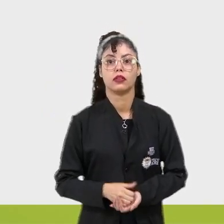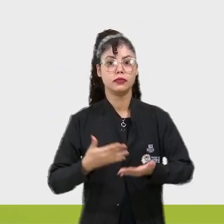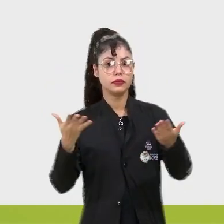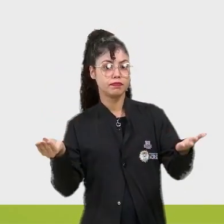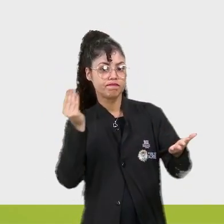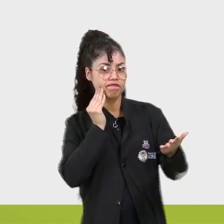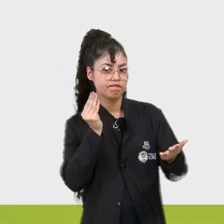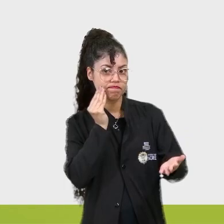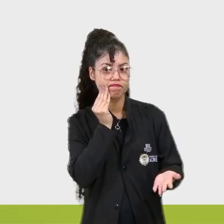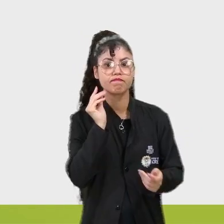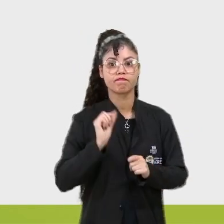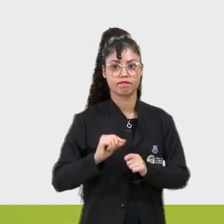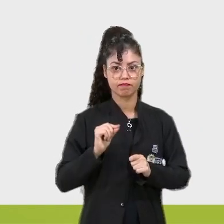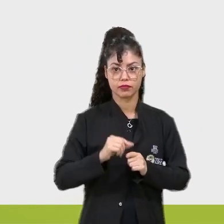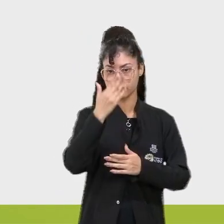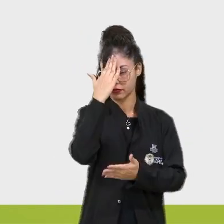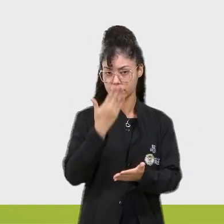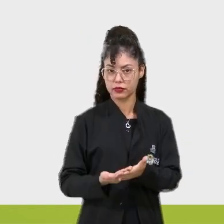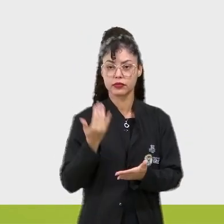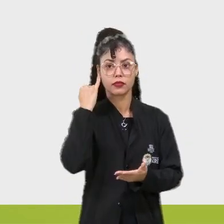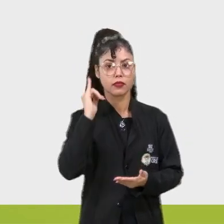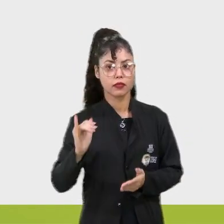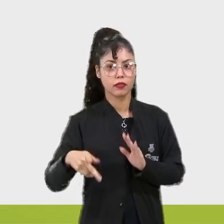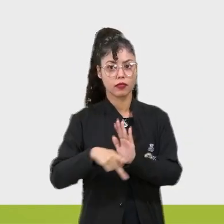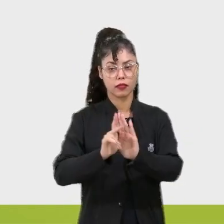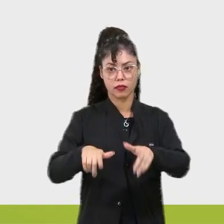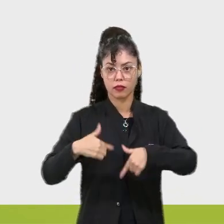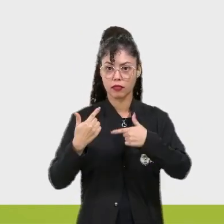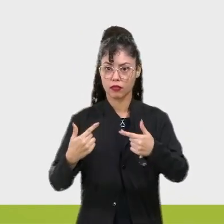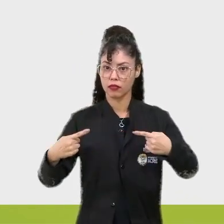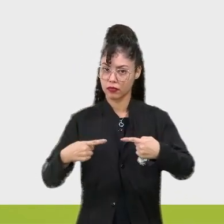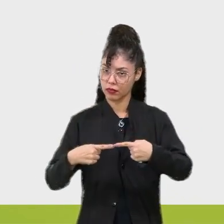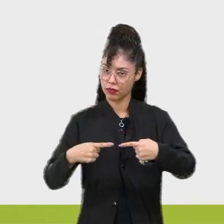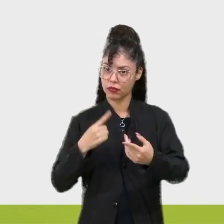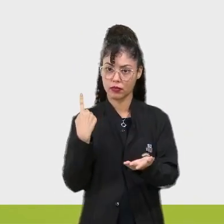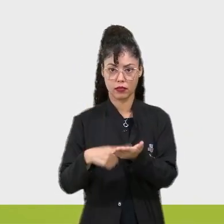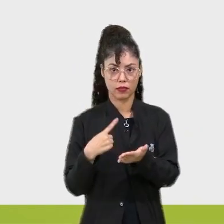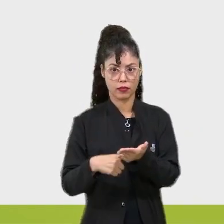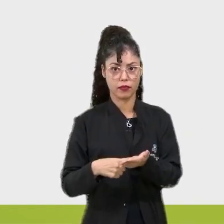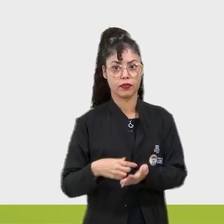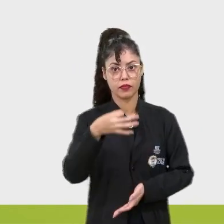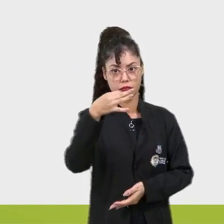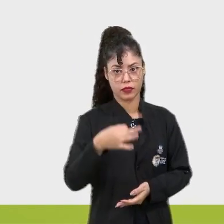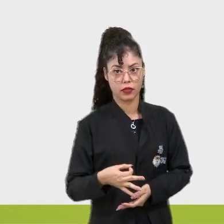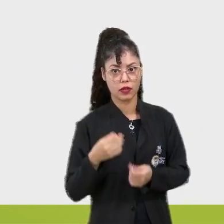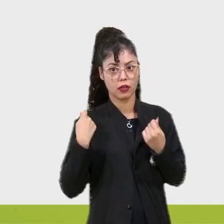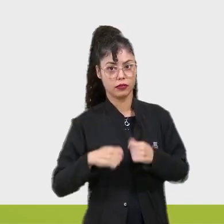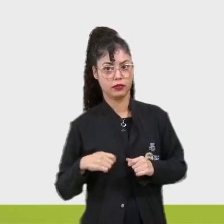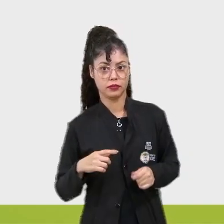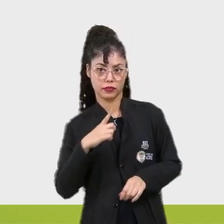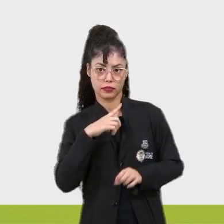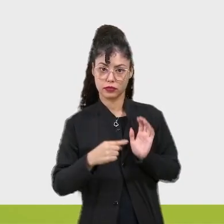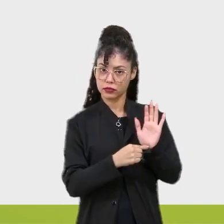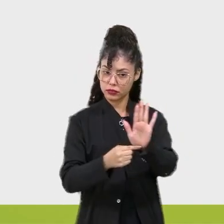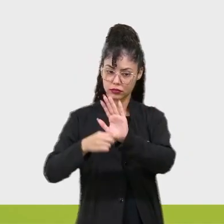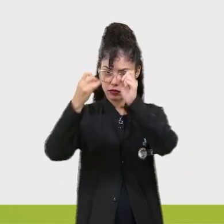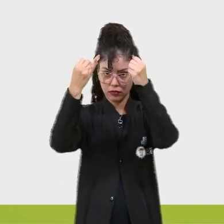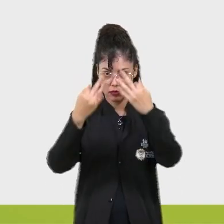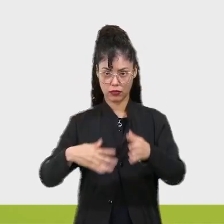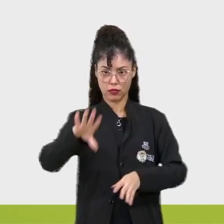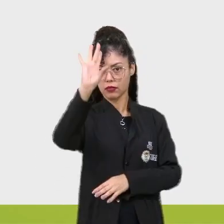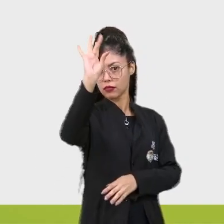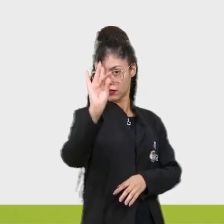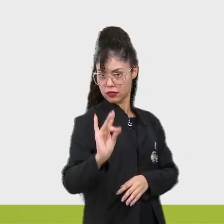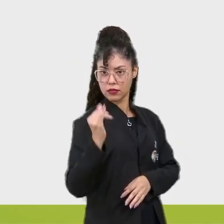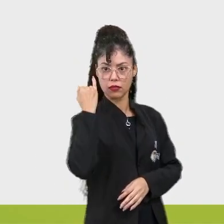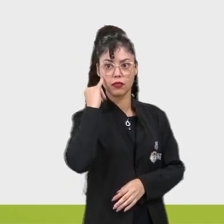tentando convencê-lo de que a ideia defendida está correta. É preciso, portanto, expor e